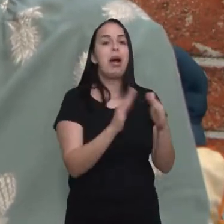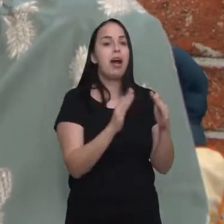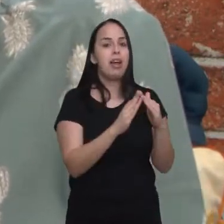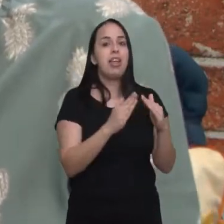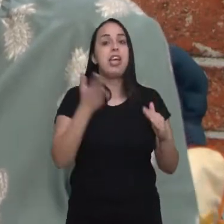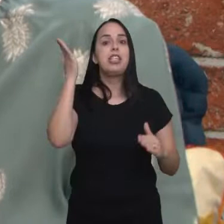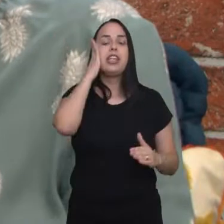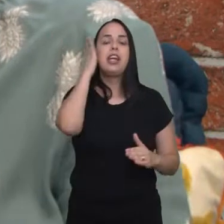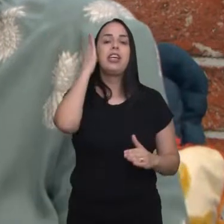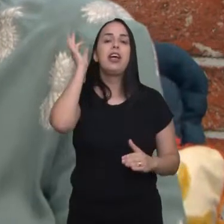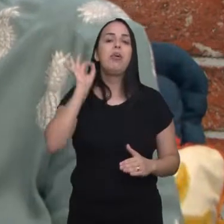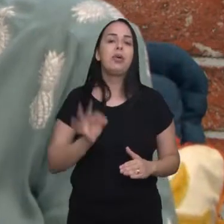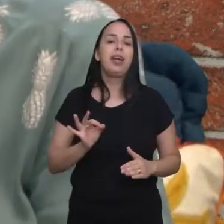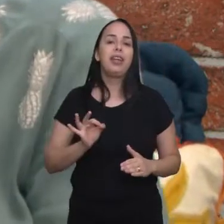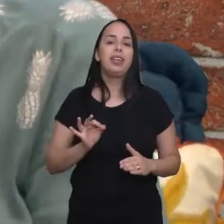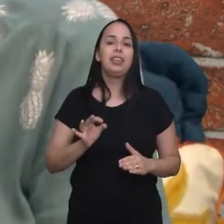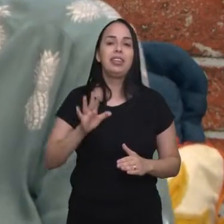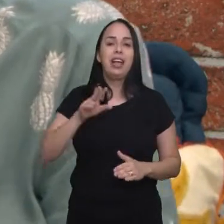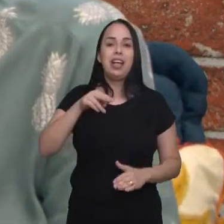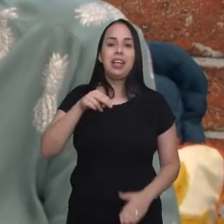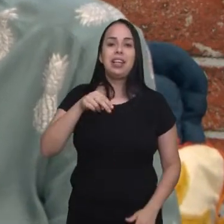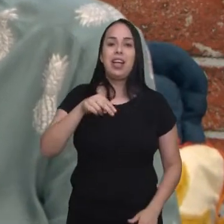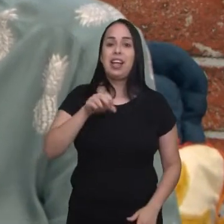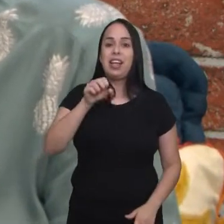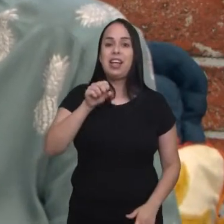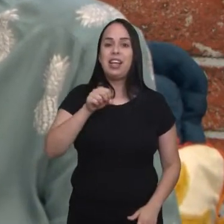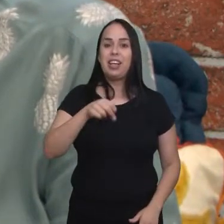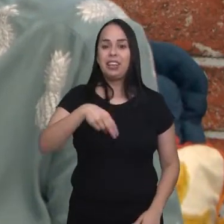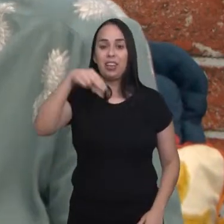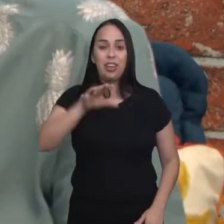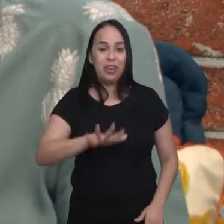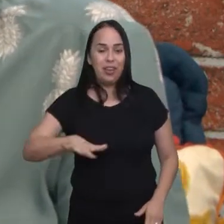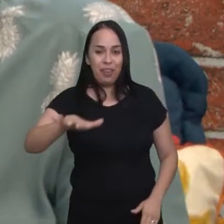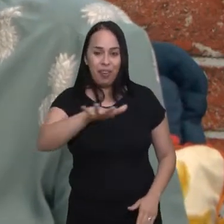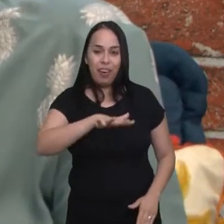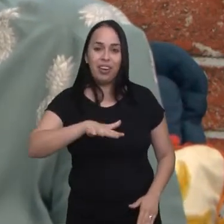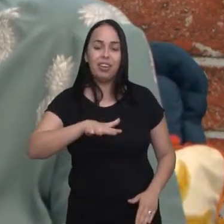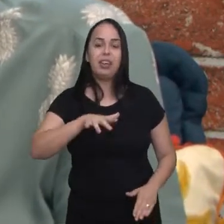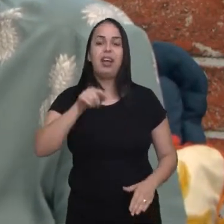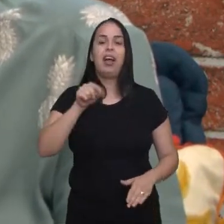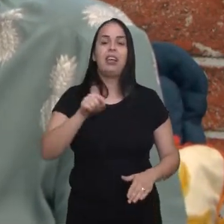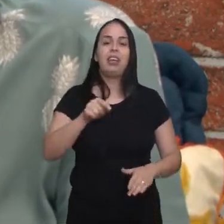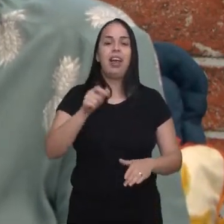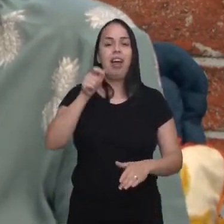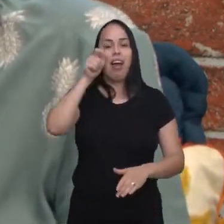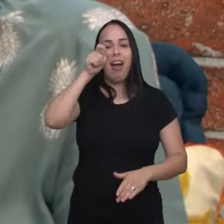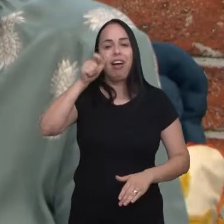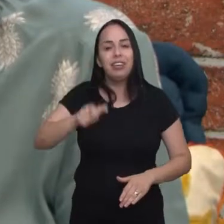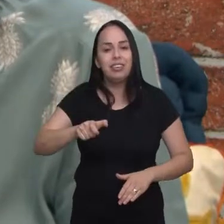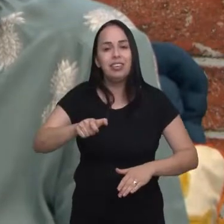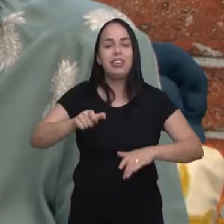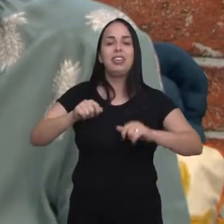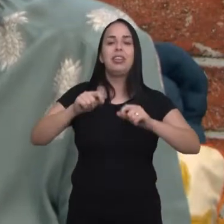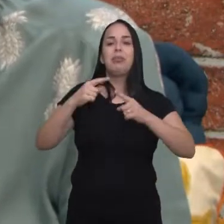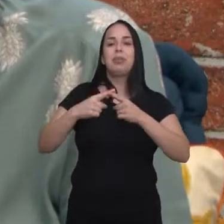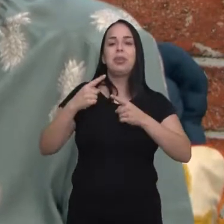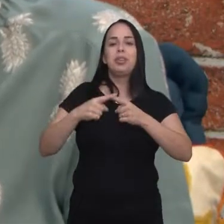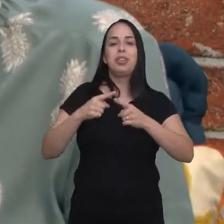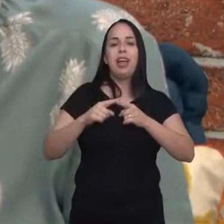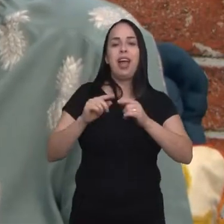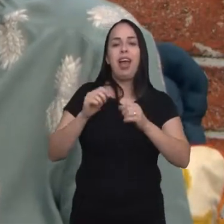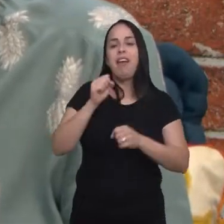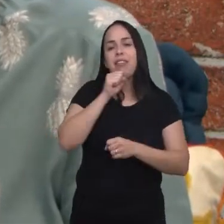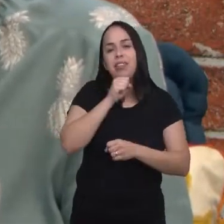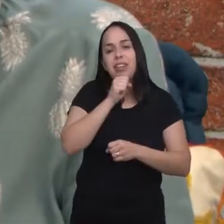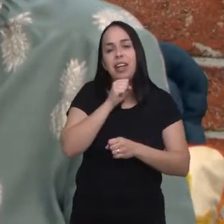né? A Zona Norte, ela me chamou a atenção pelo fato de, além de ser antiga, eu fui pesquisar a história de Santana, descobri que